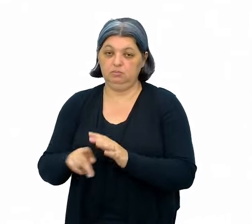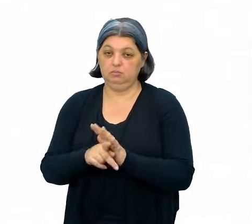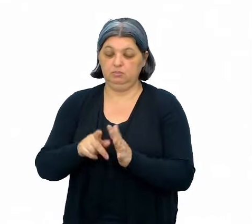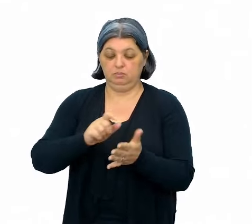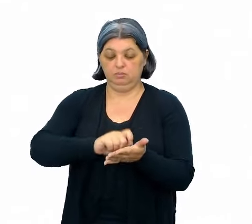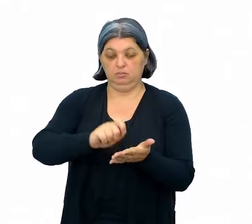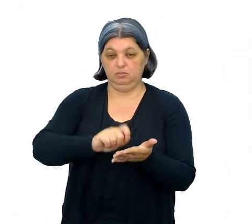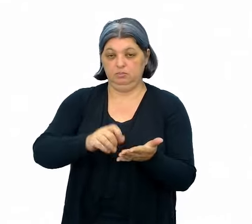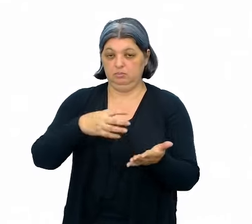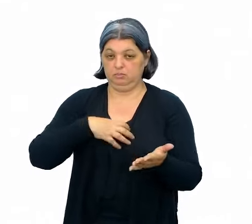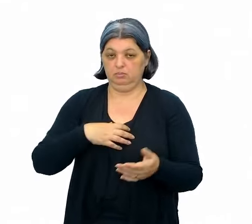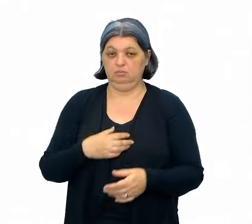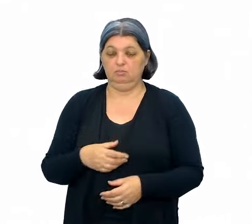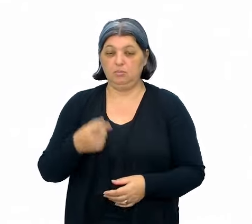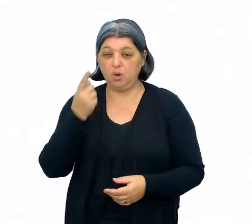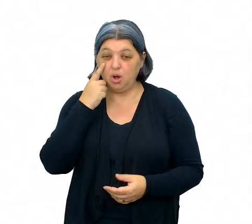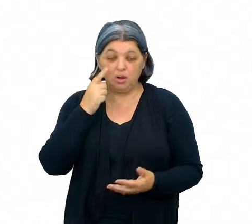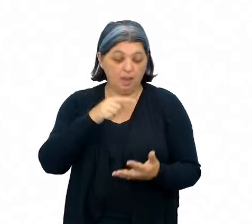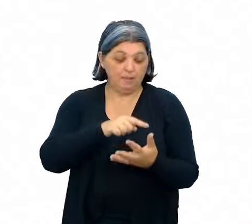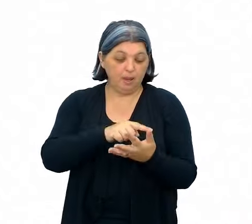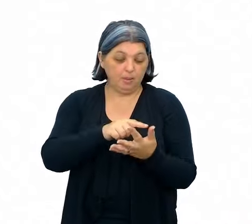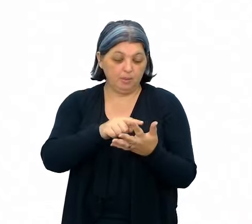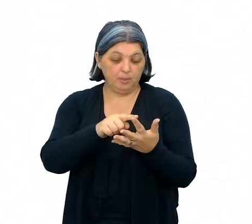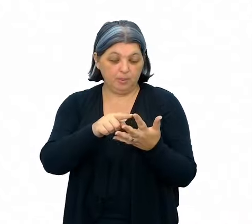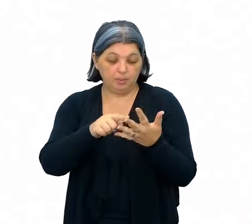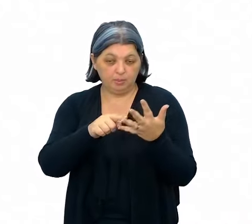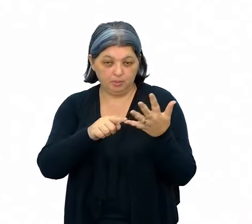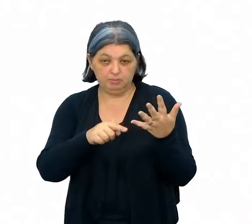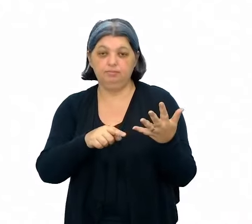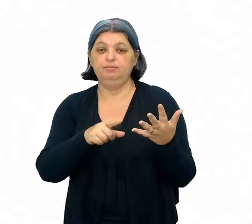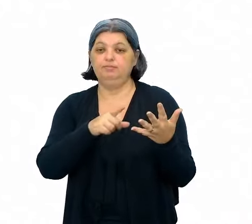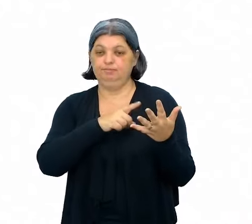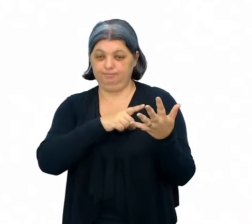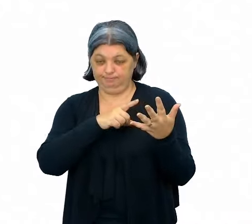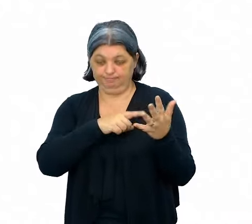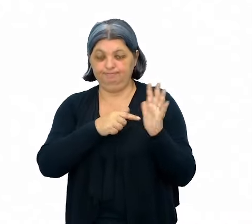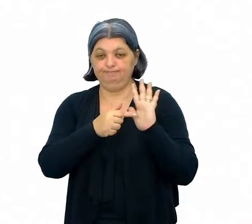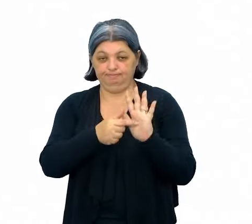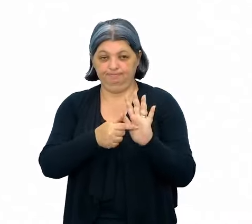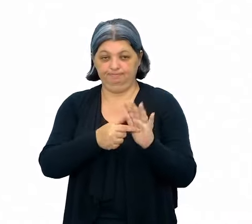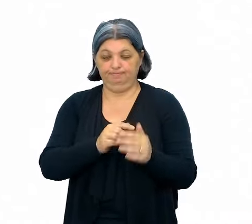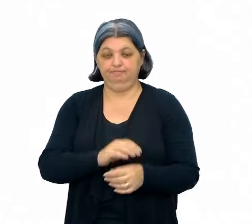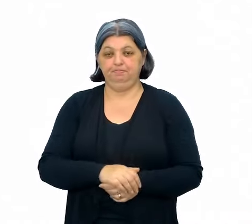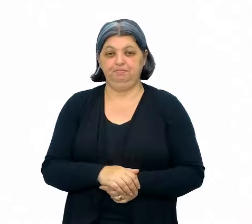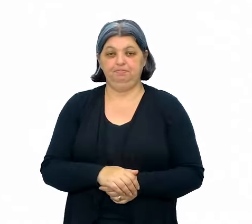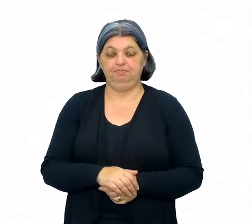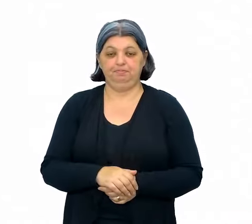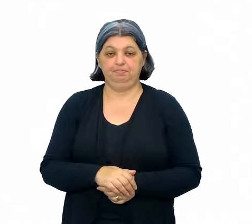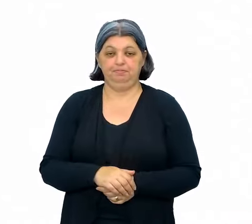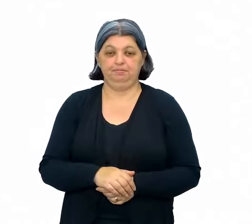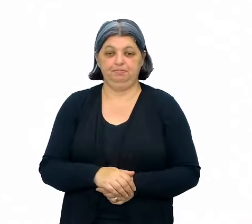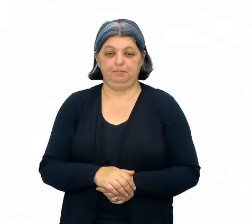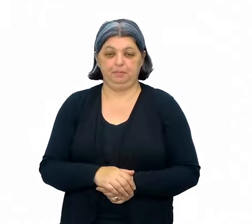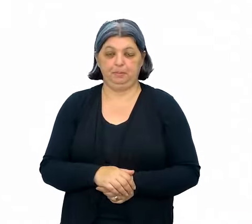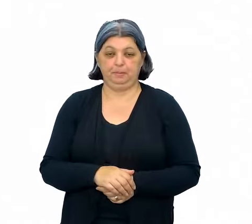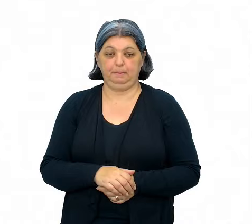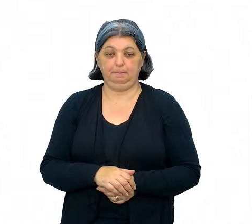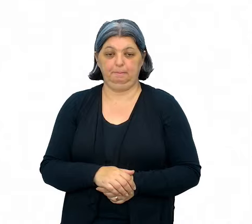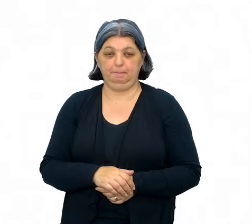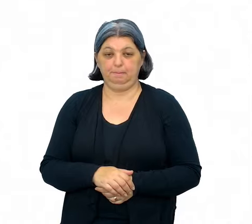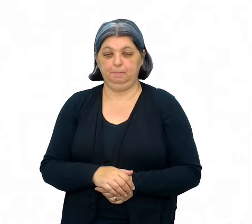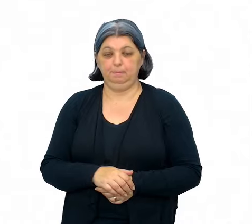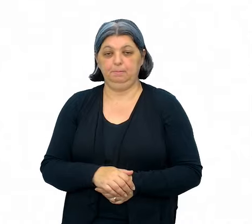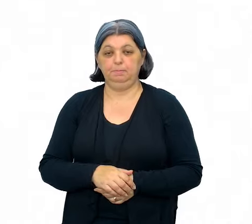escrita. Olha quantos aspectos aqui nós elencamos a respeito